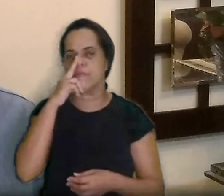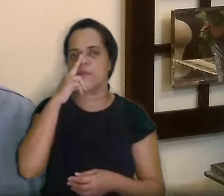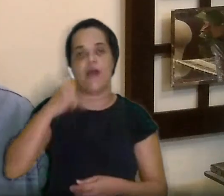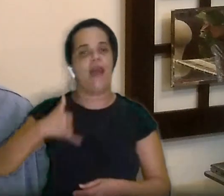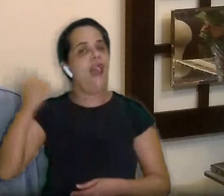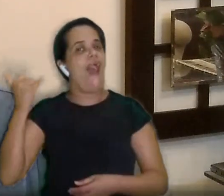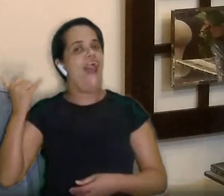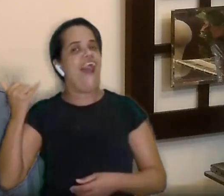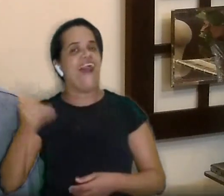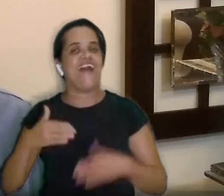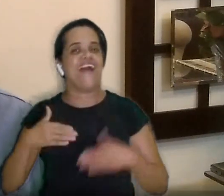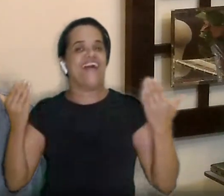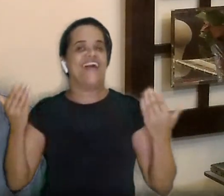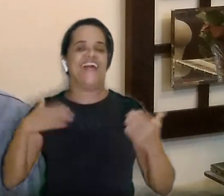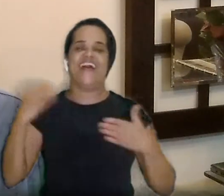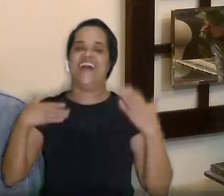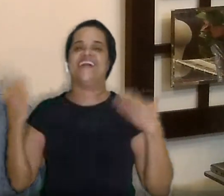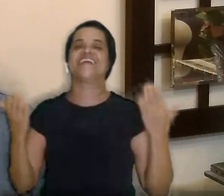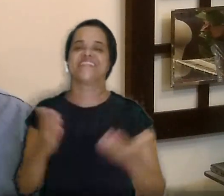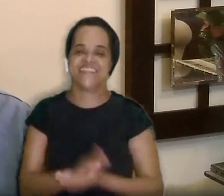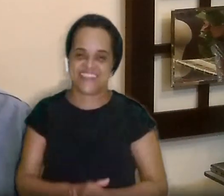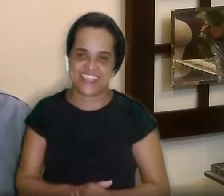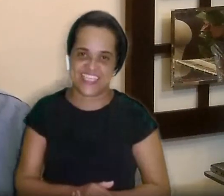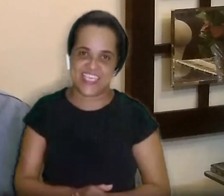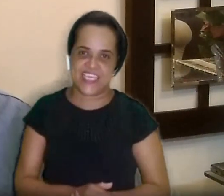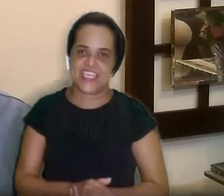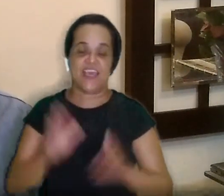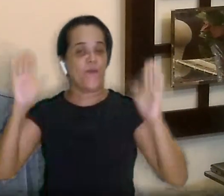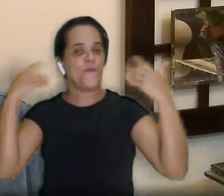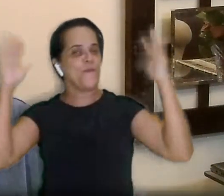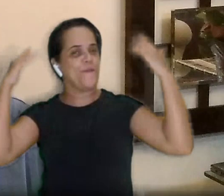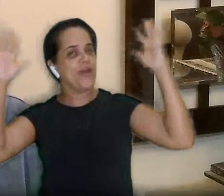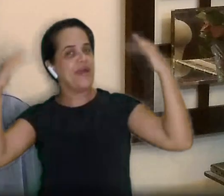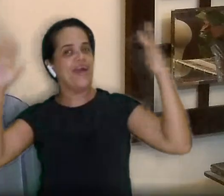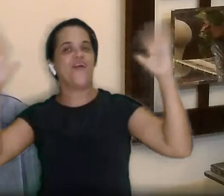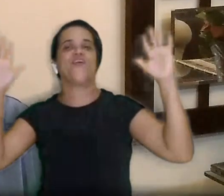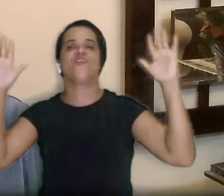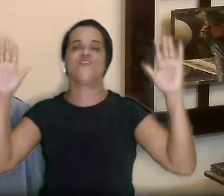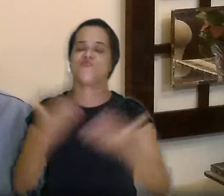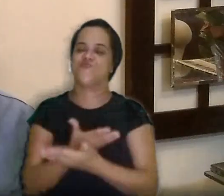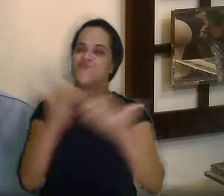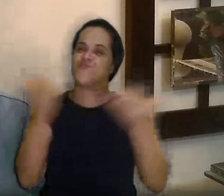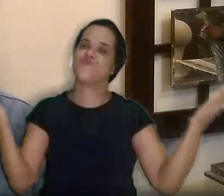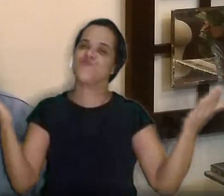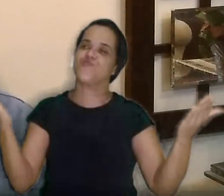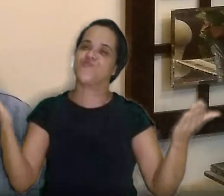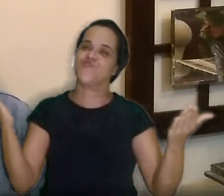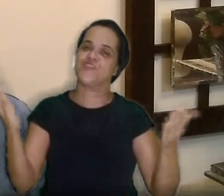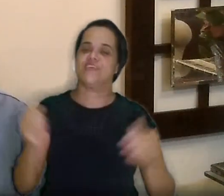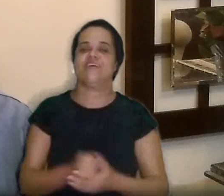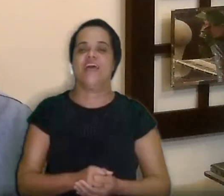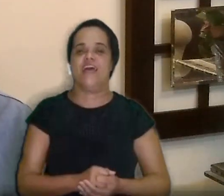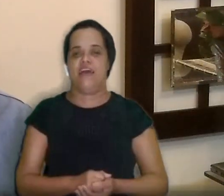Mateus. Ainda temos no dia 13, próximo sábado, o aniversário do nosso irmão José Carneiro. Nossos parabéns a todos os irmãos,